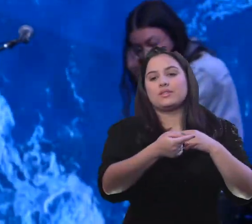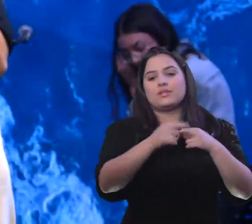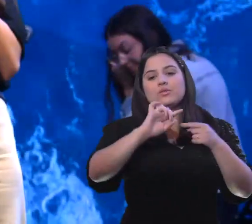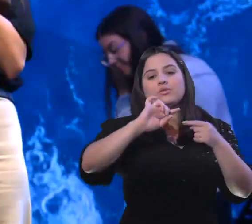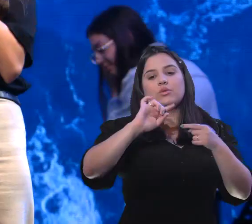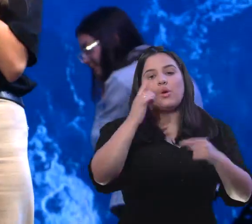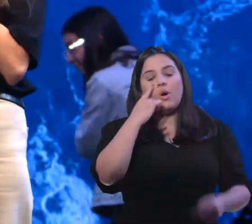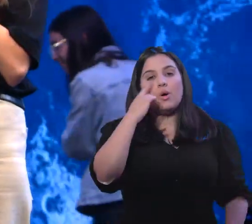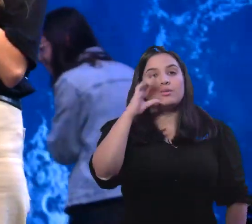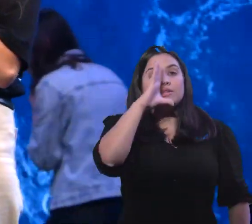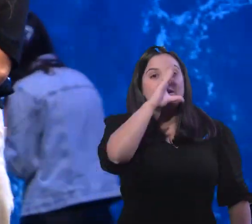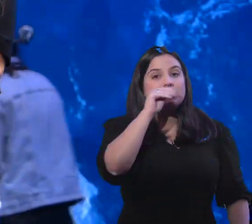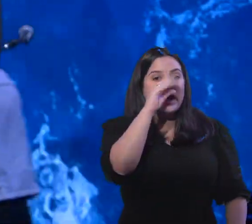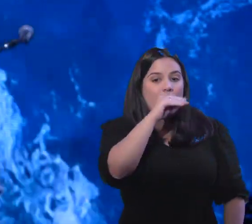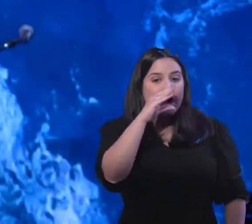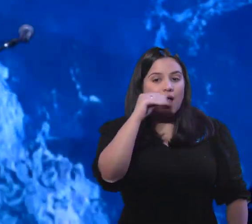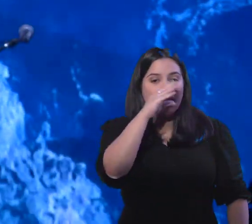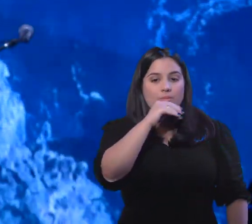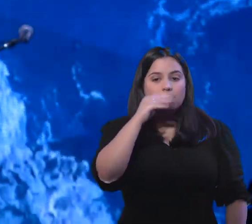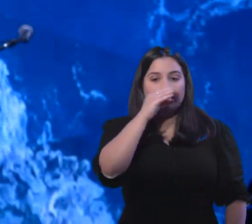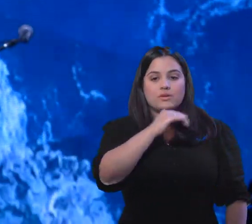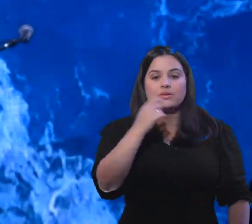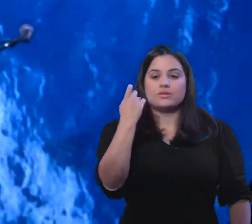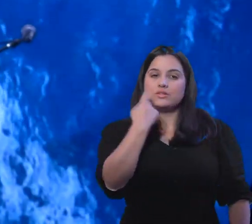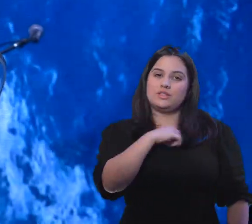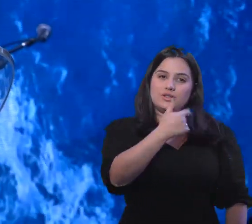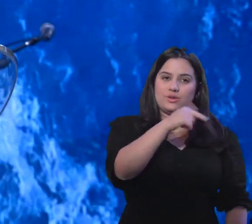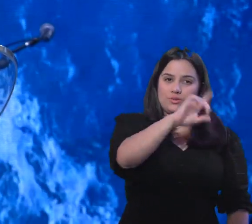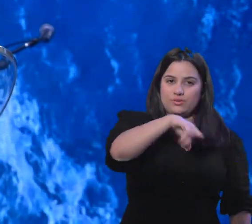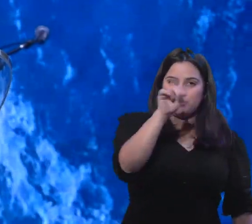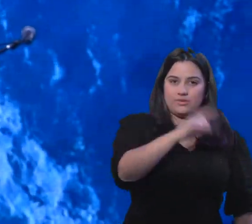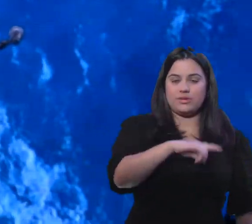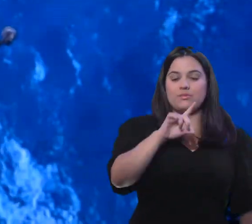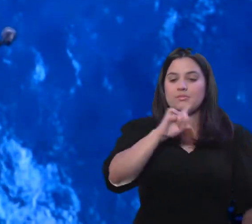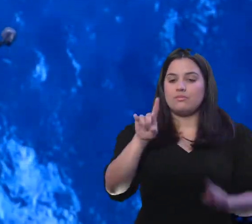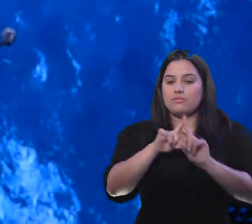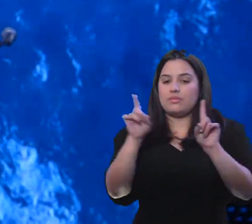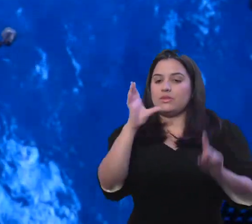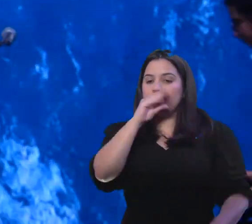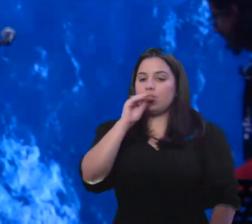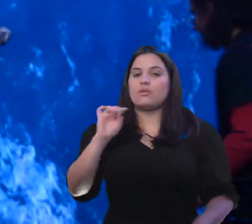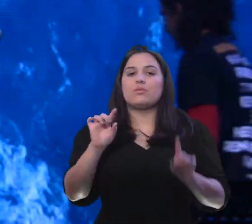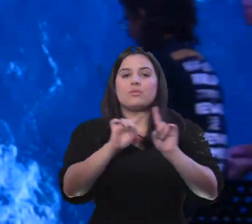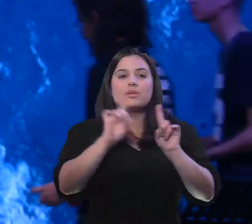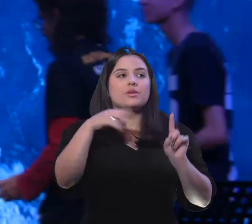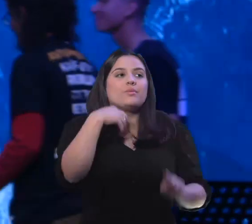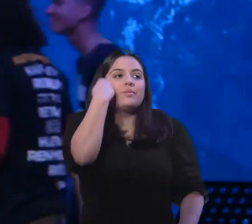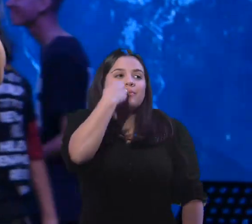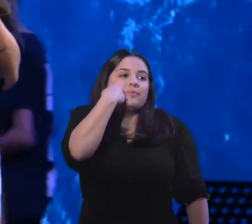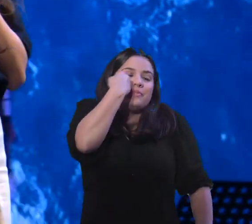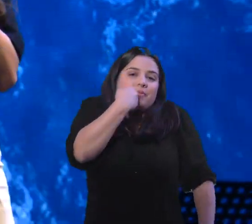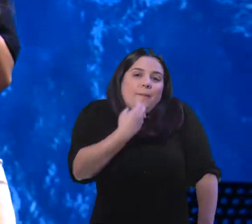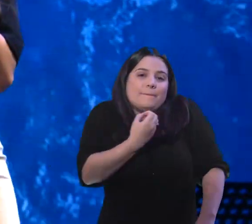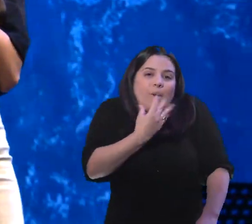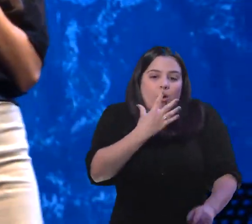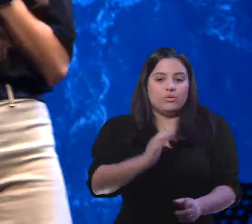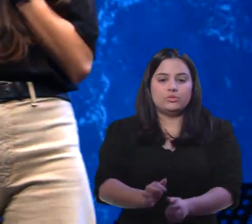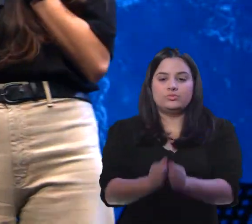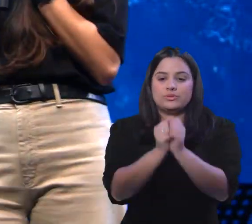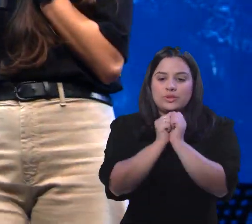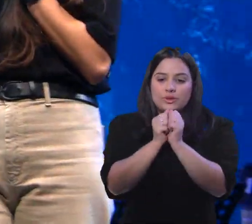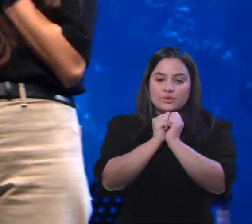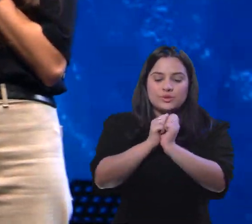no... sábado. Sexta não vai ter culto, sábado ele vai estar aqui. E é um privilégio para mim estar aqui hoje com vocês. De